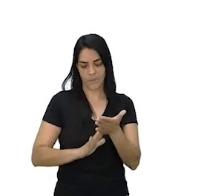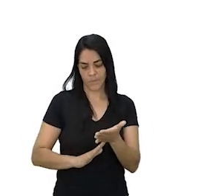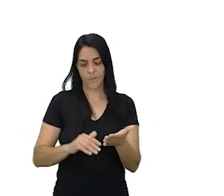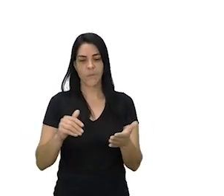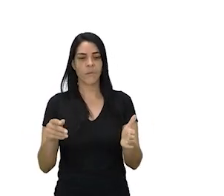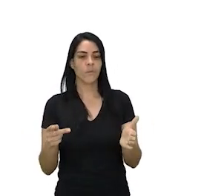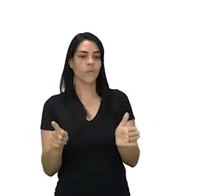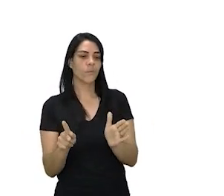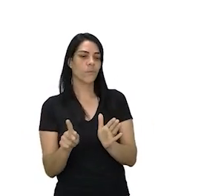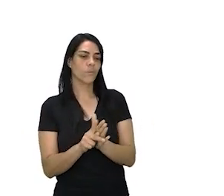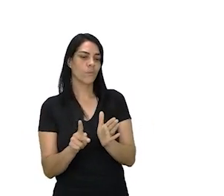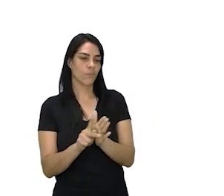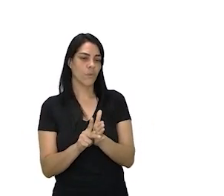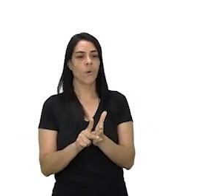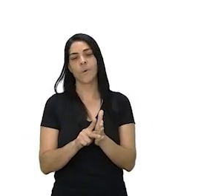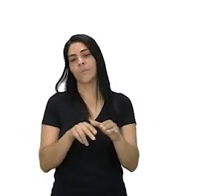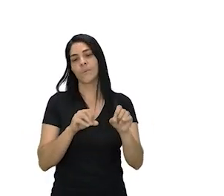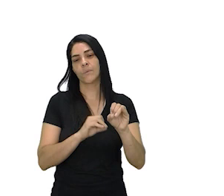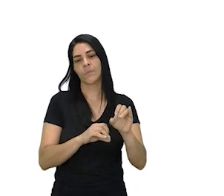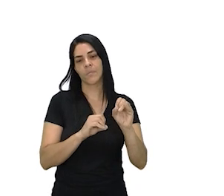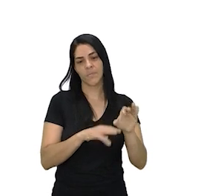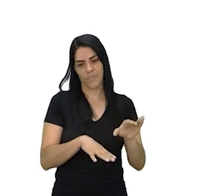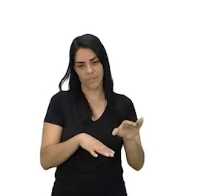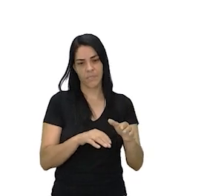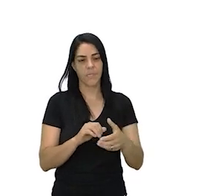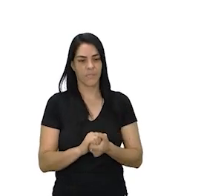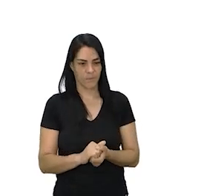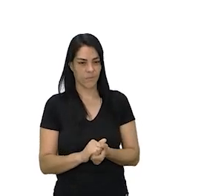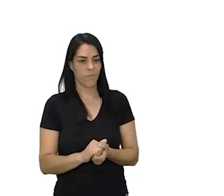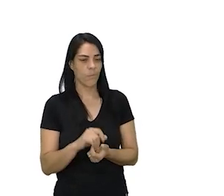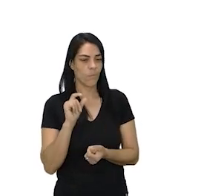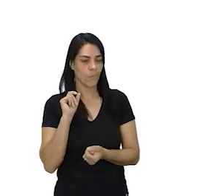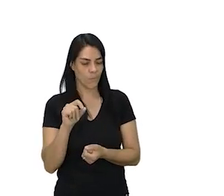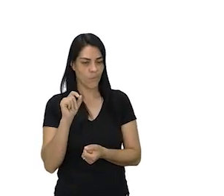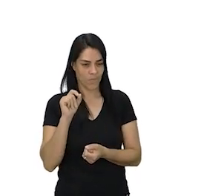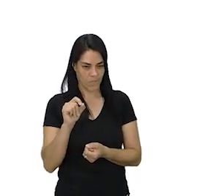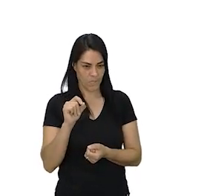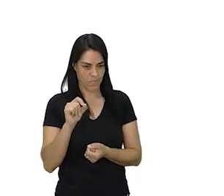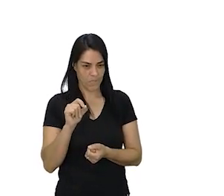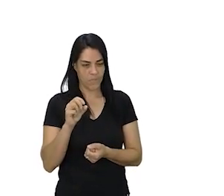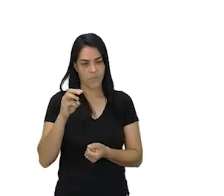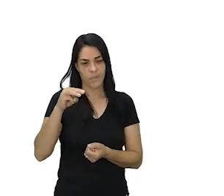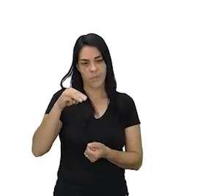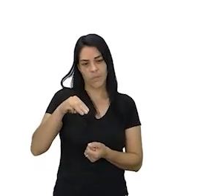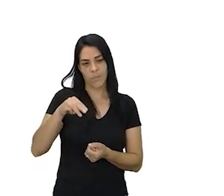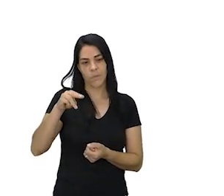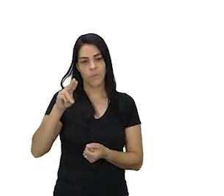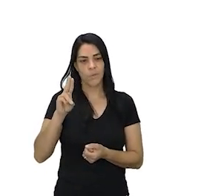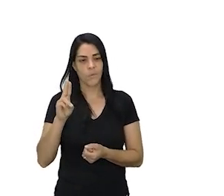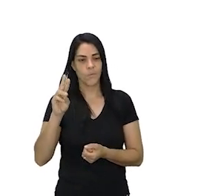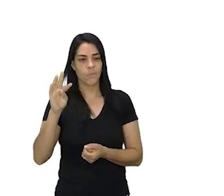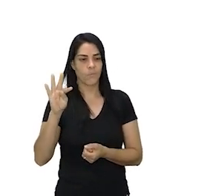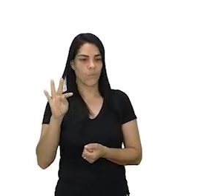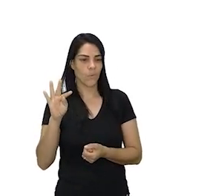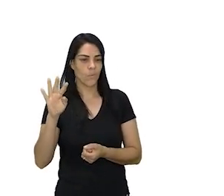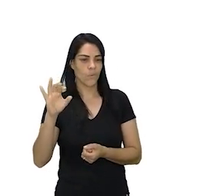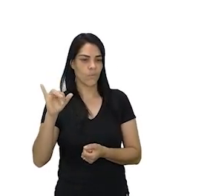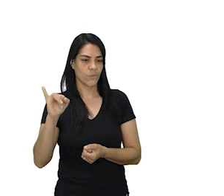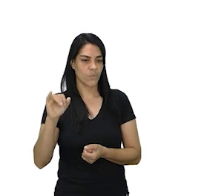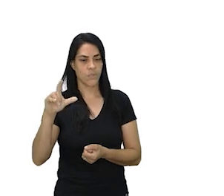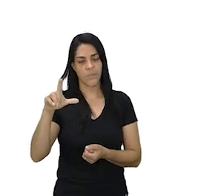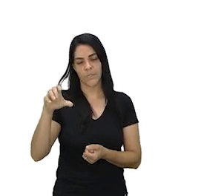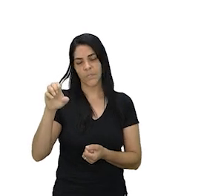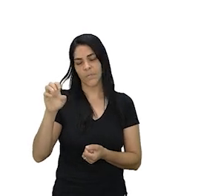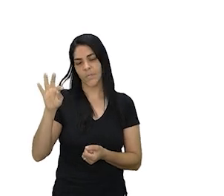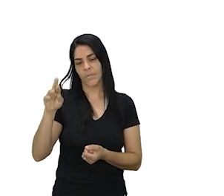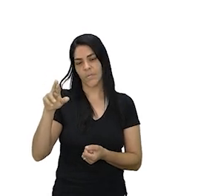ensino, tendo como pressupostos, justamente, os multiletramentos e o letramento matemático. Para